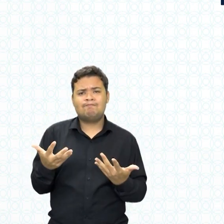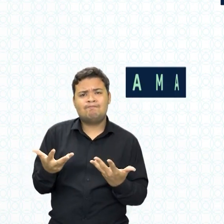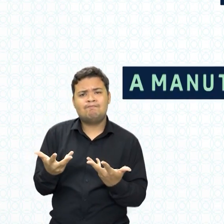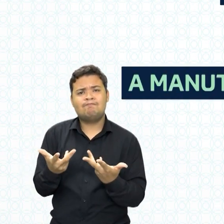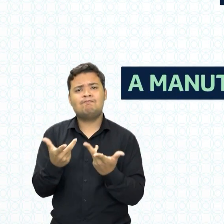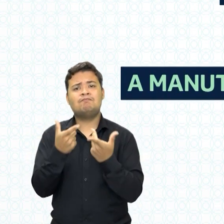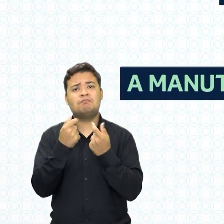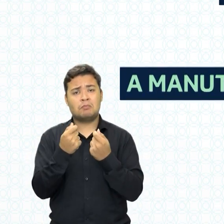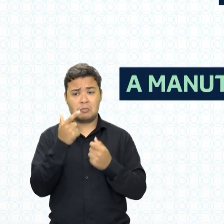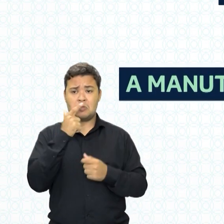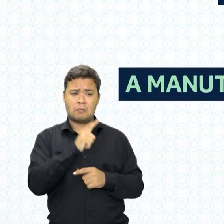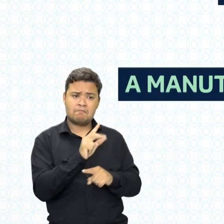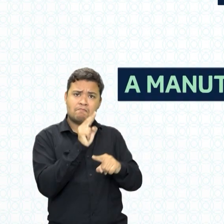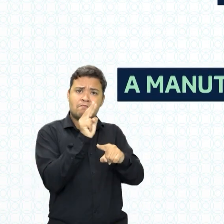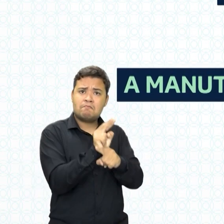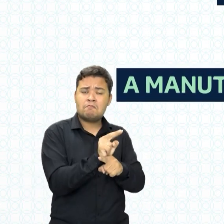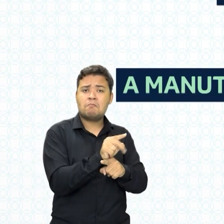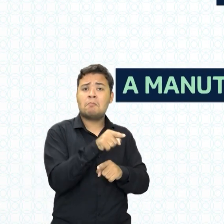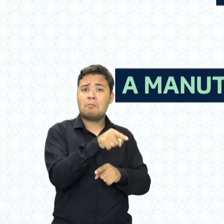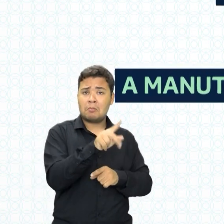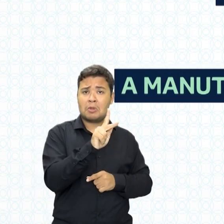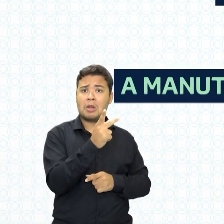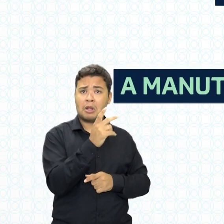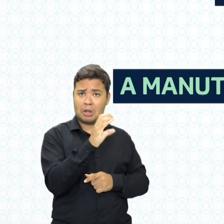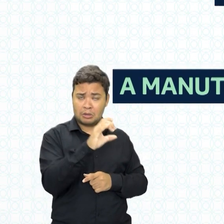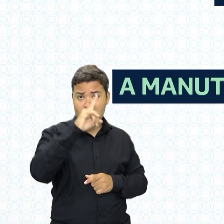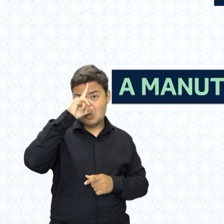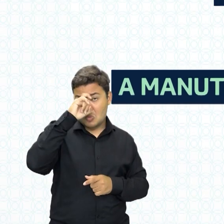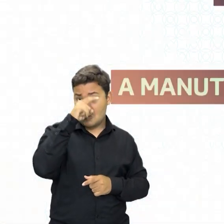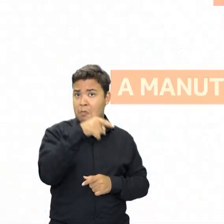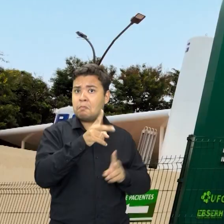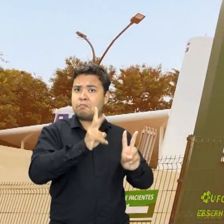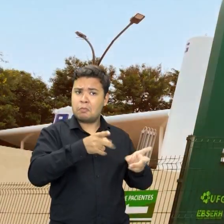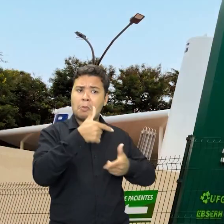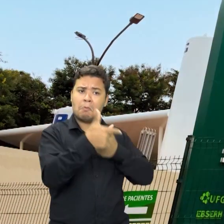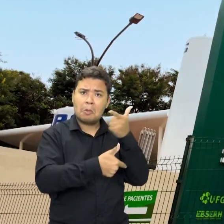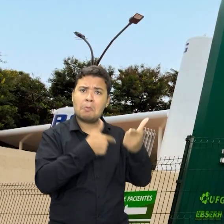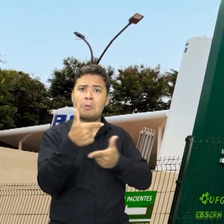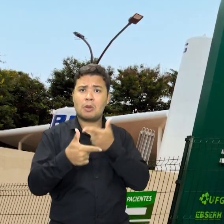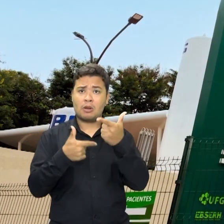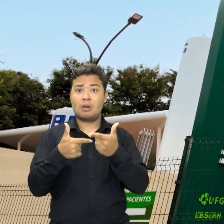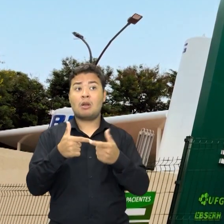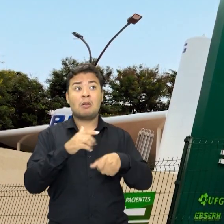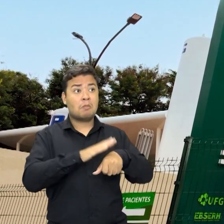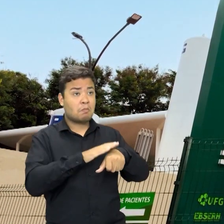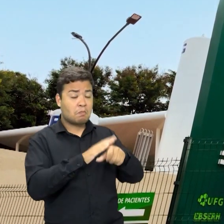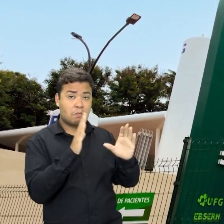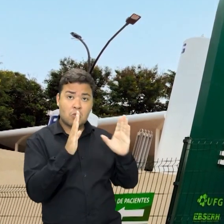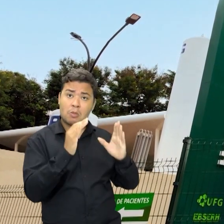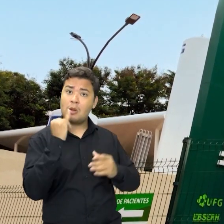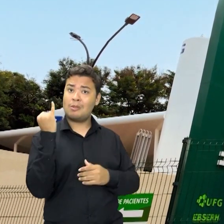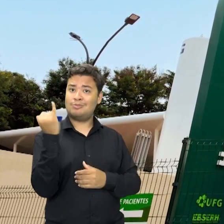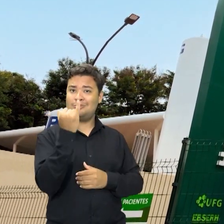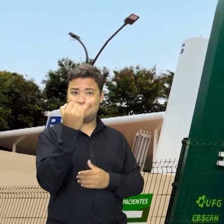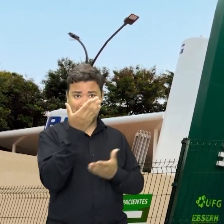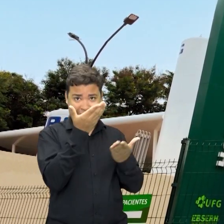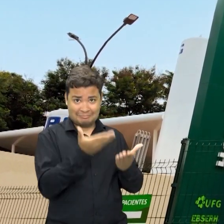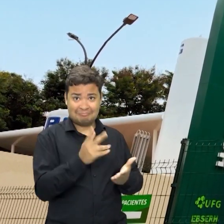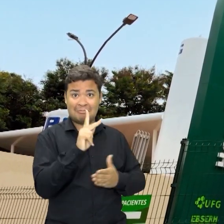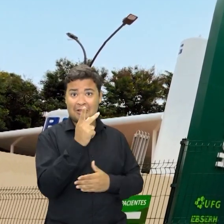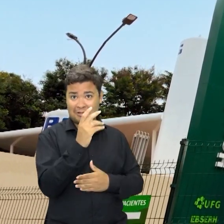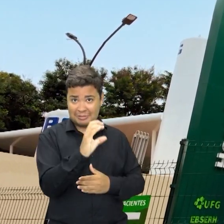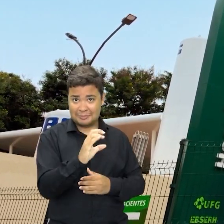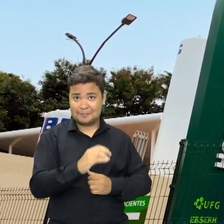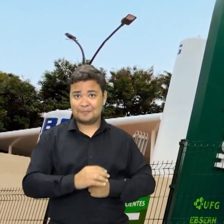que garantiu a manutenção e prestação de serviços no Hospital das Clínicas em momentos importantes da história do